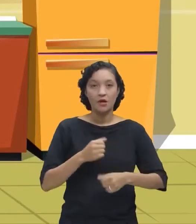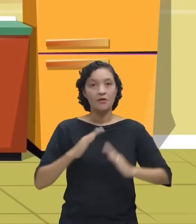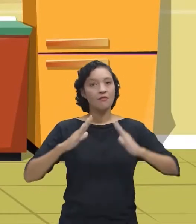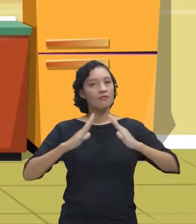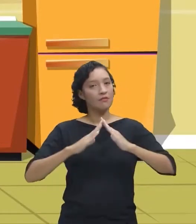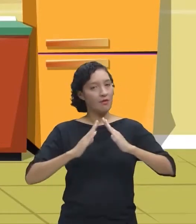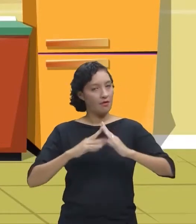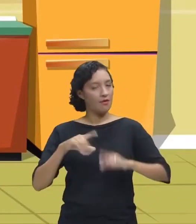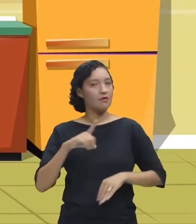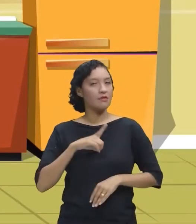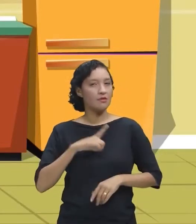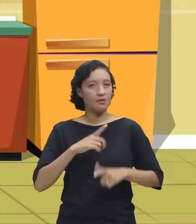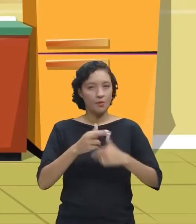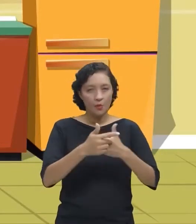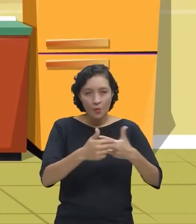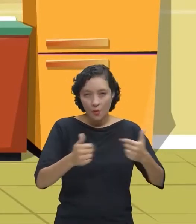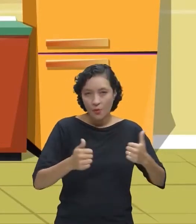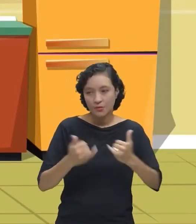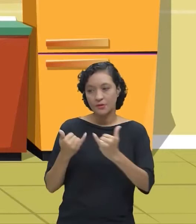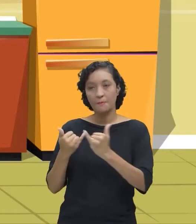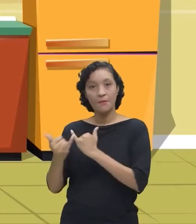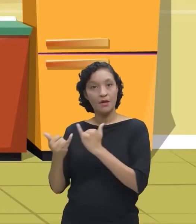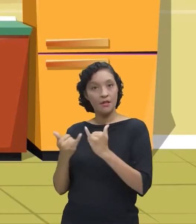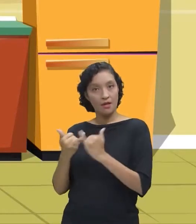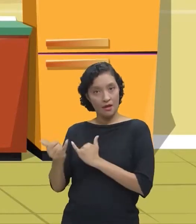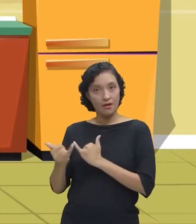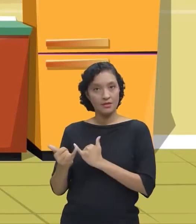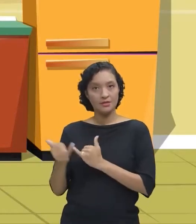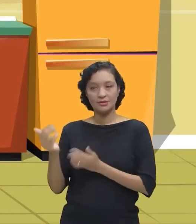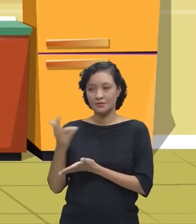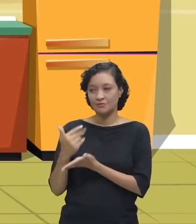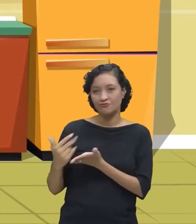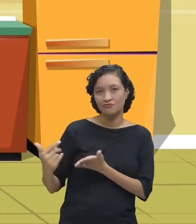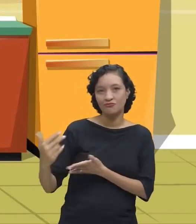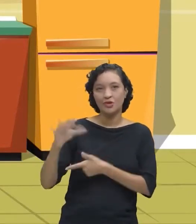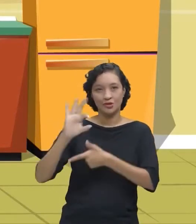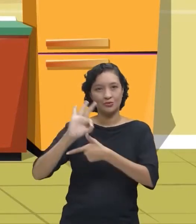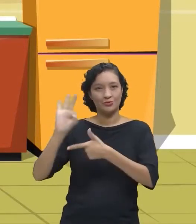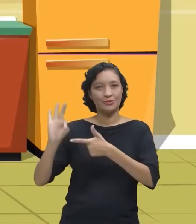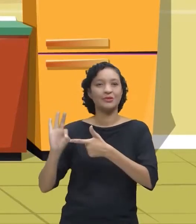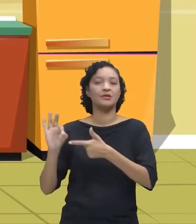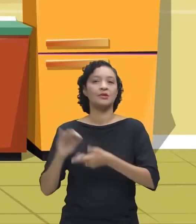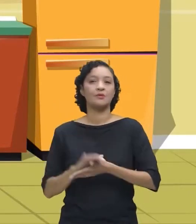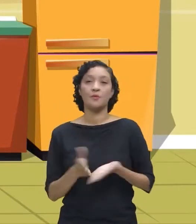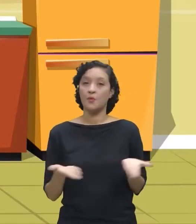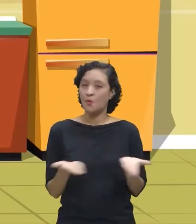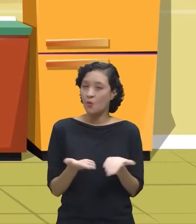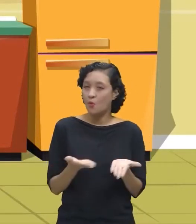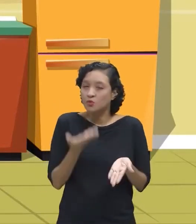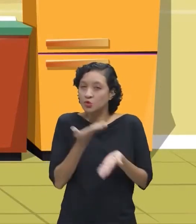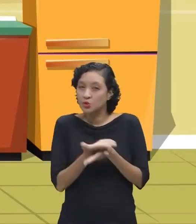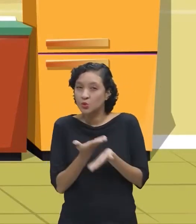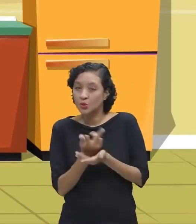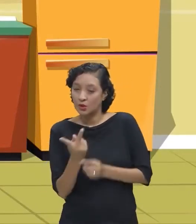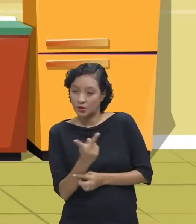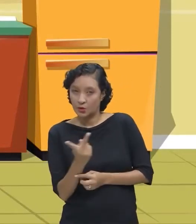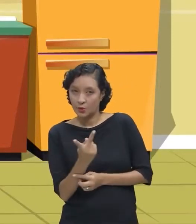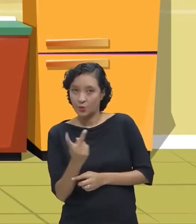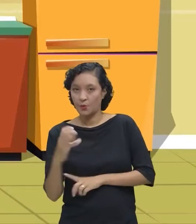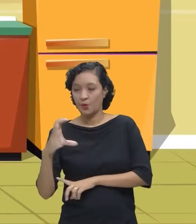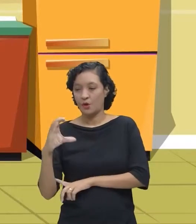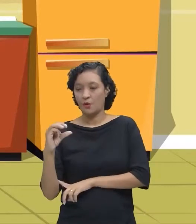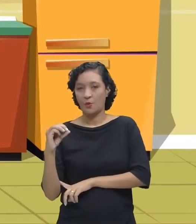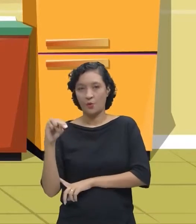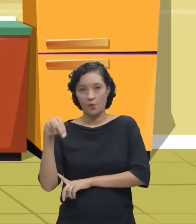vários móveis que nos lembram as formas. Hoje nós estamos dando essa, o cone e o cilindro, mas